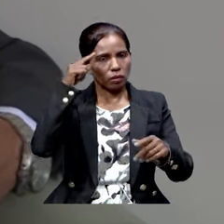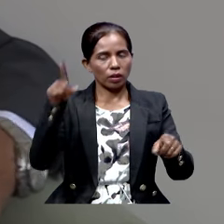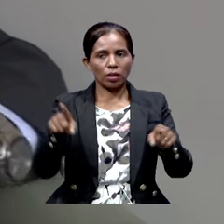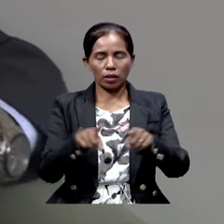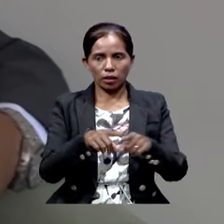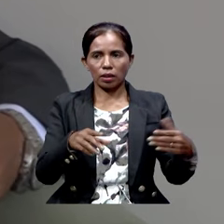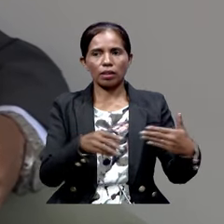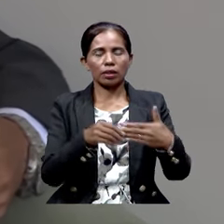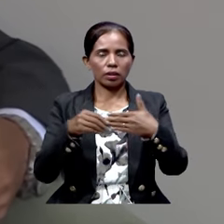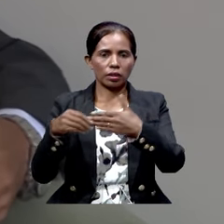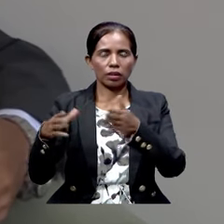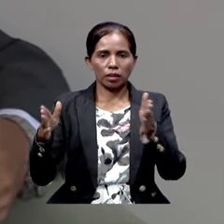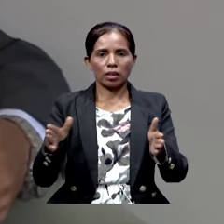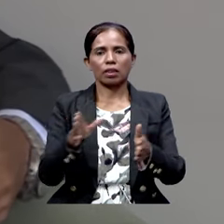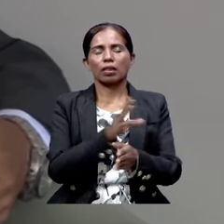katalisador, dinamizador,